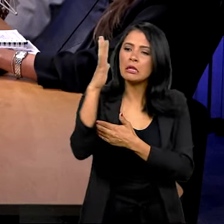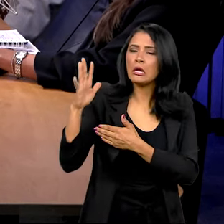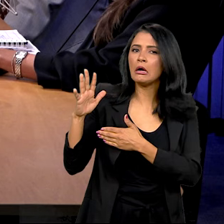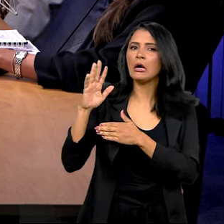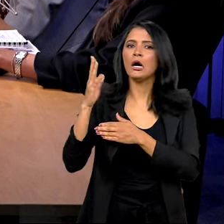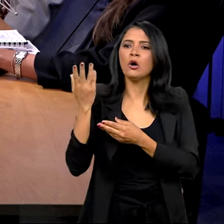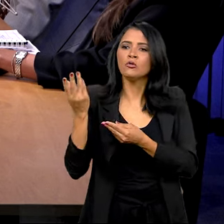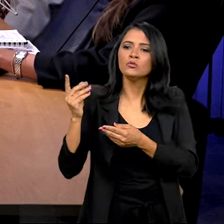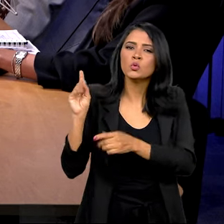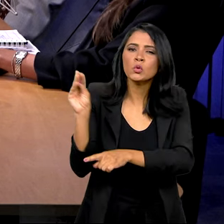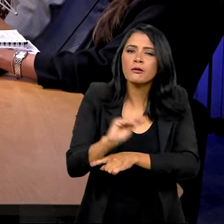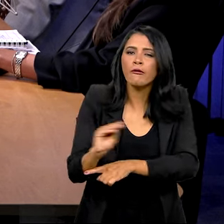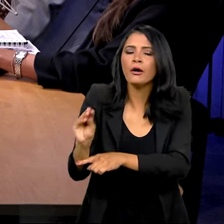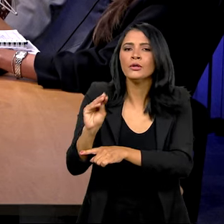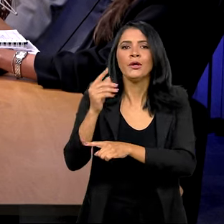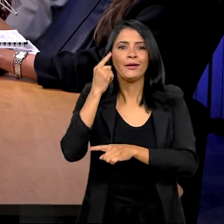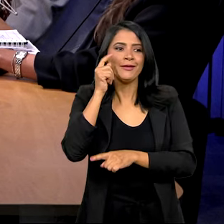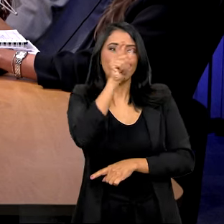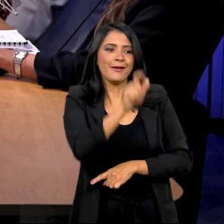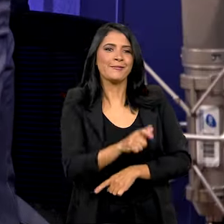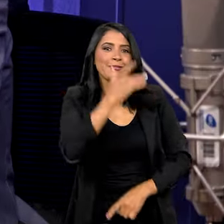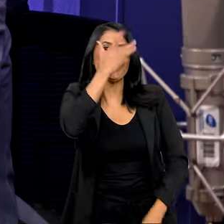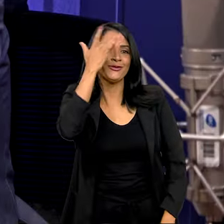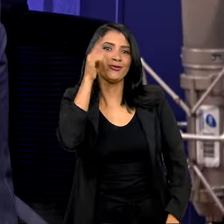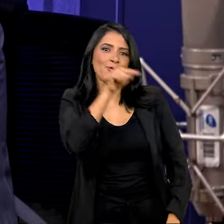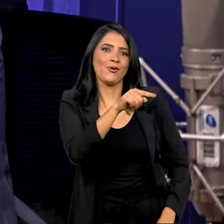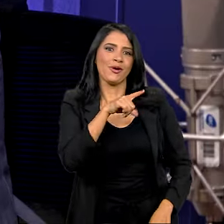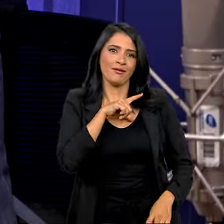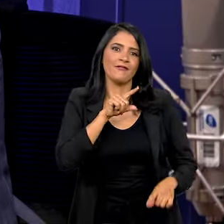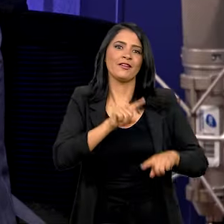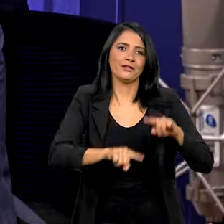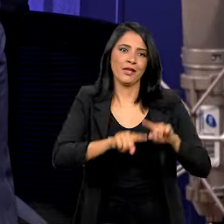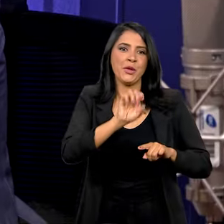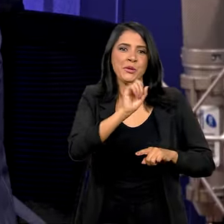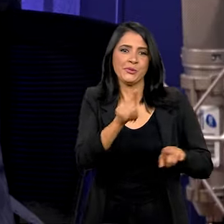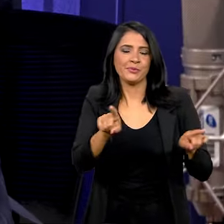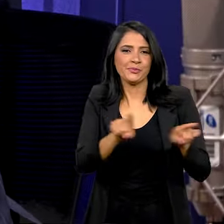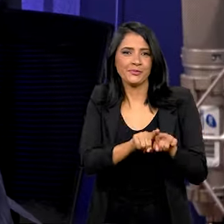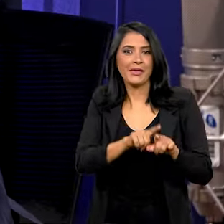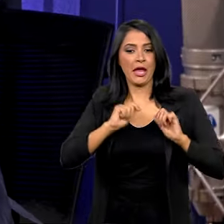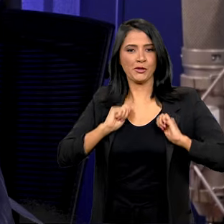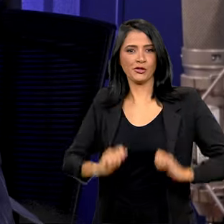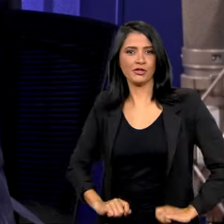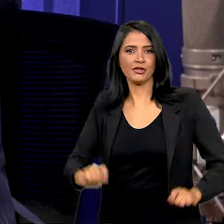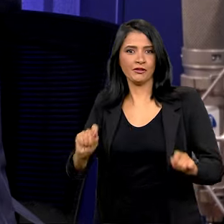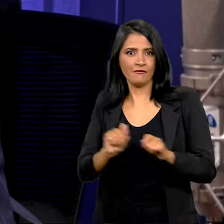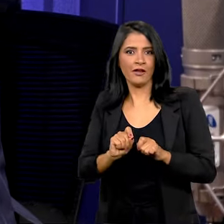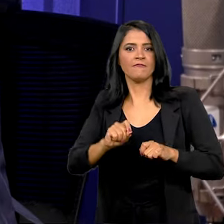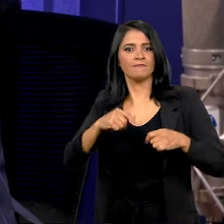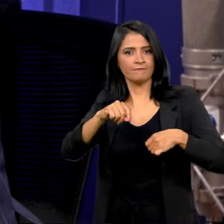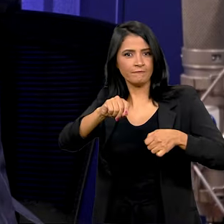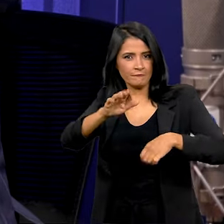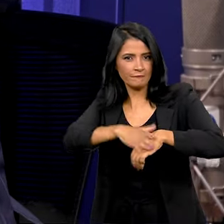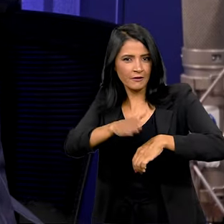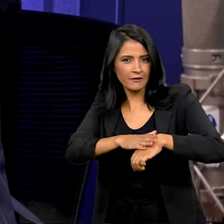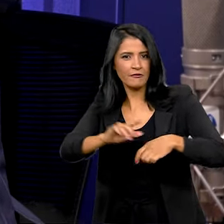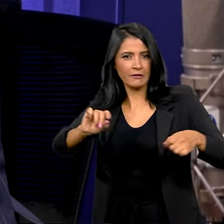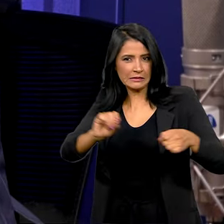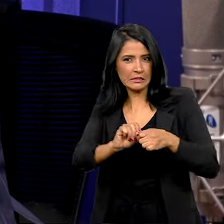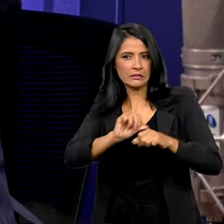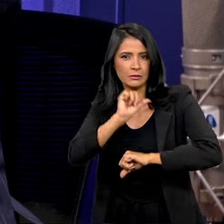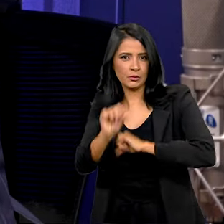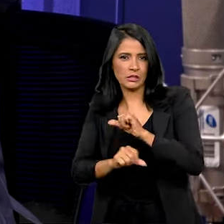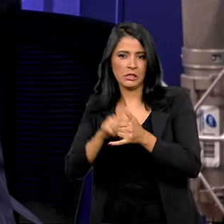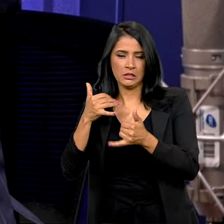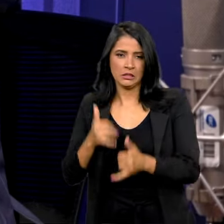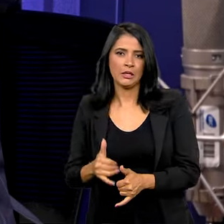nas pessoas que serão objeto e serão agentes dessa transição energética e os parlamentos eh a